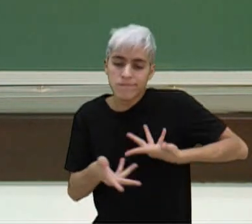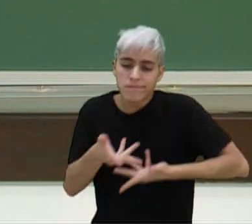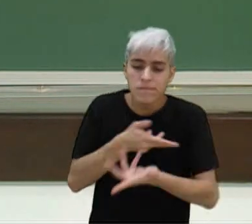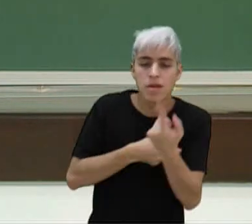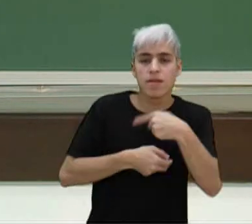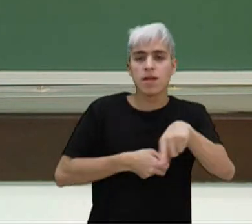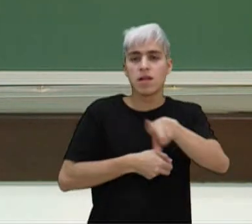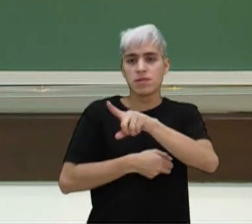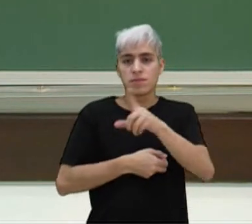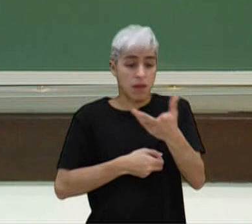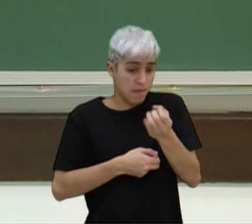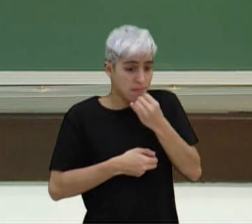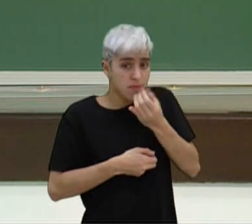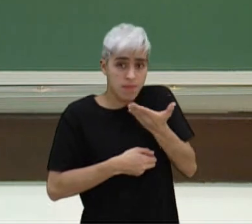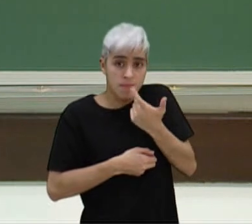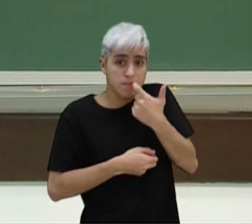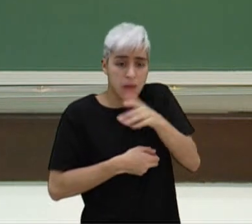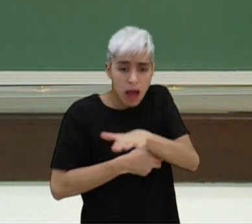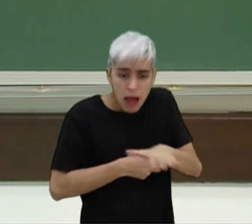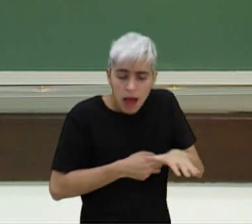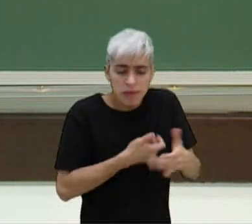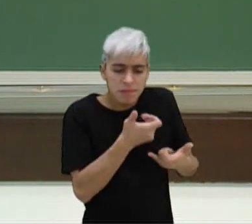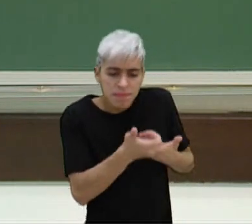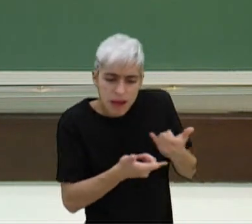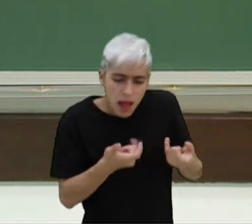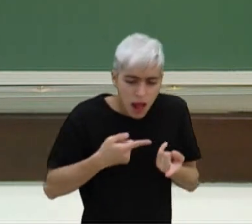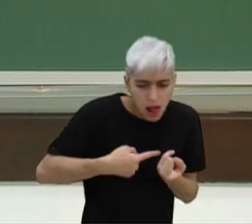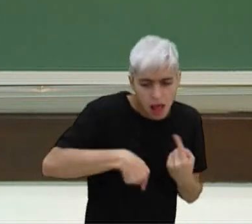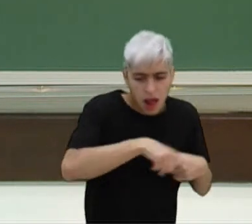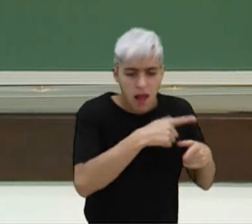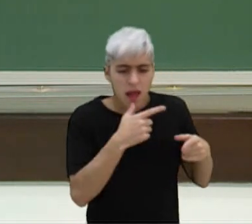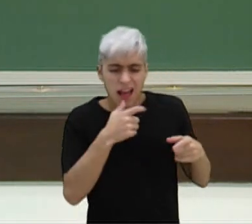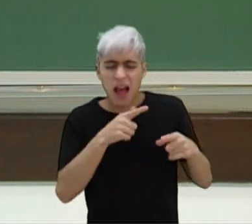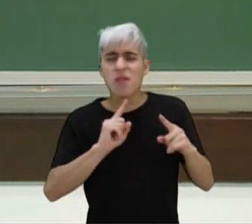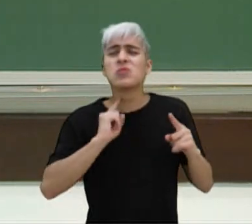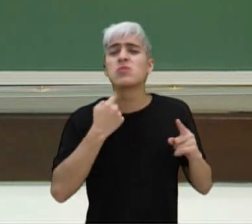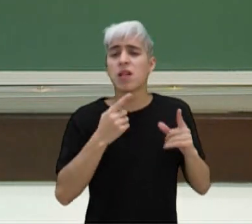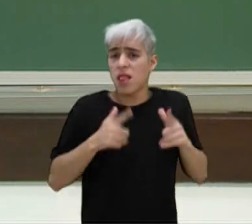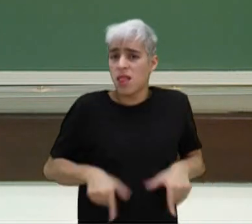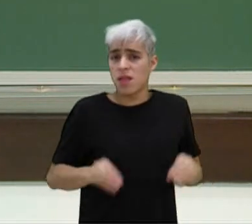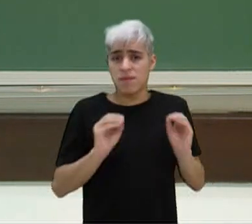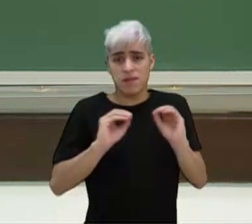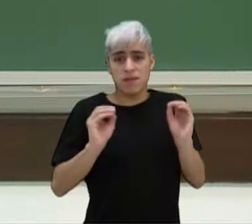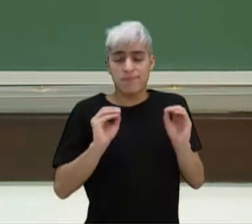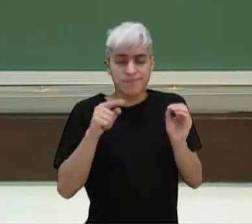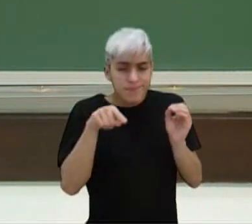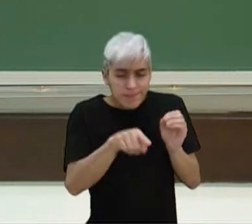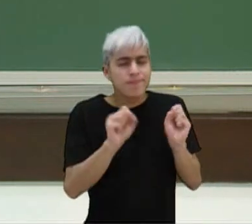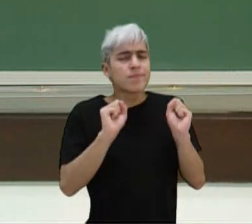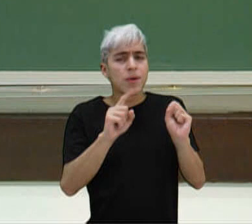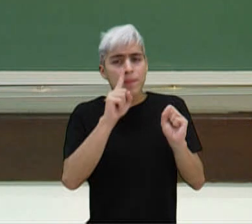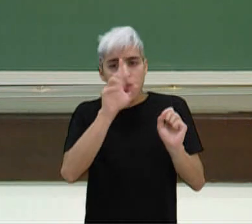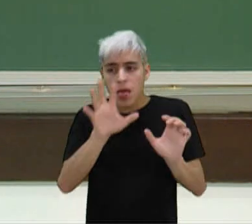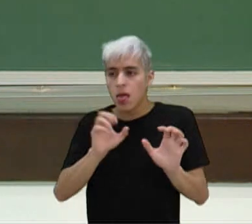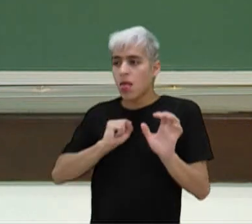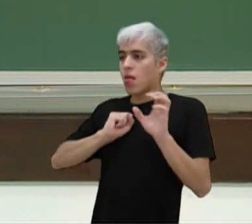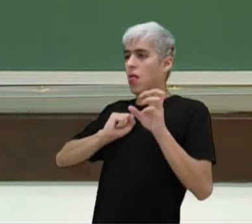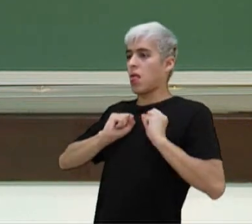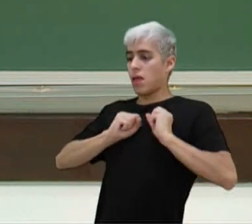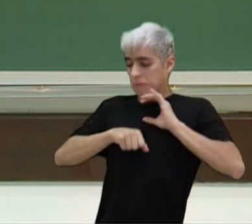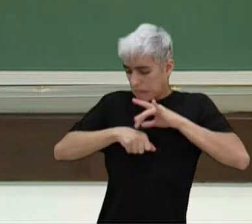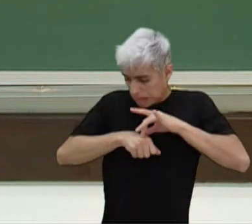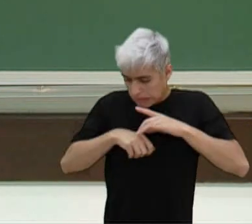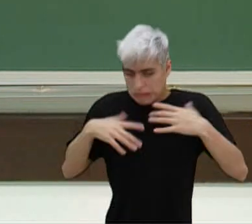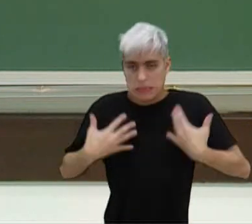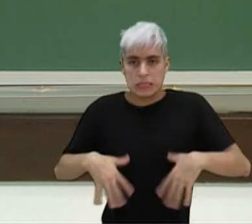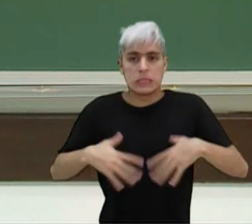as crianças que estão brincando com essa água que não é tratada, é uma água suja, elas podem estar ali sujeitas a vários tipos